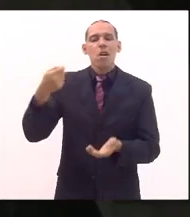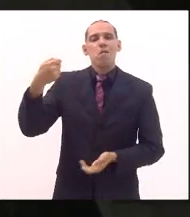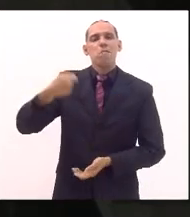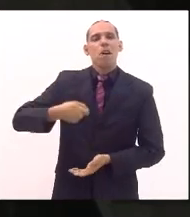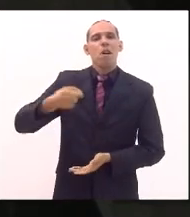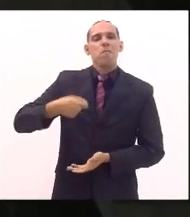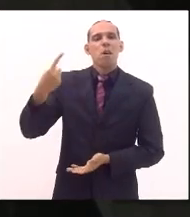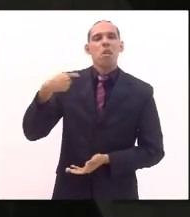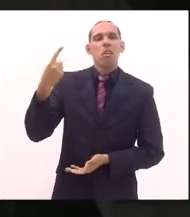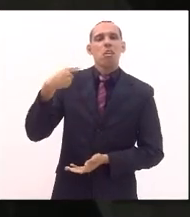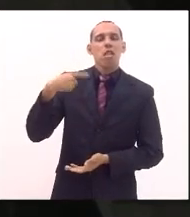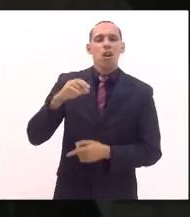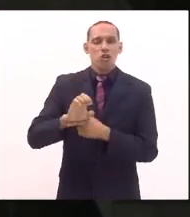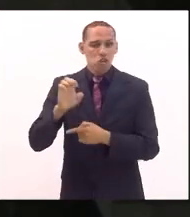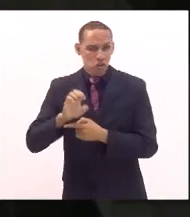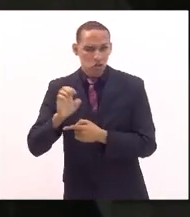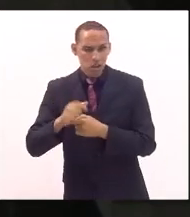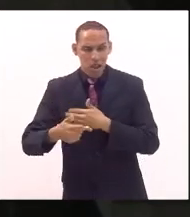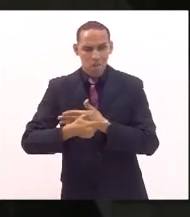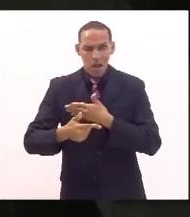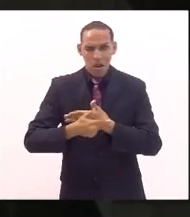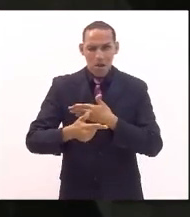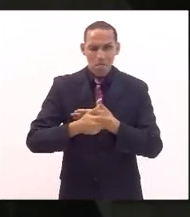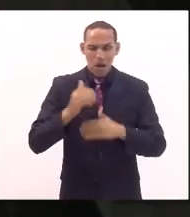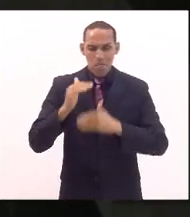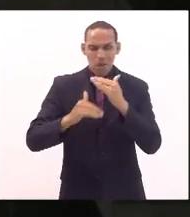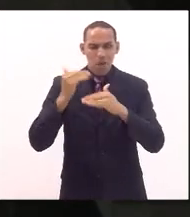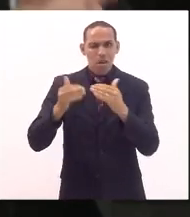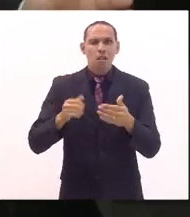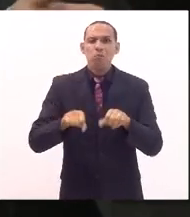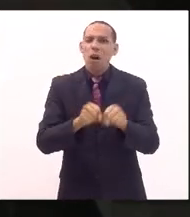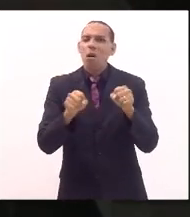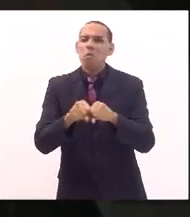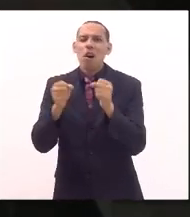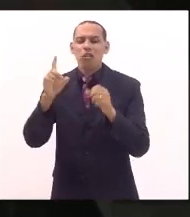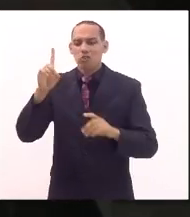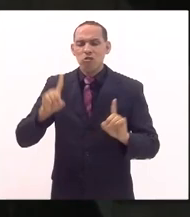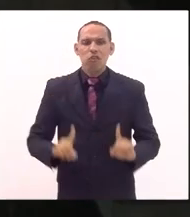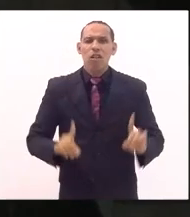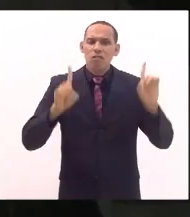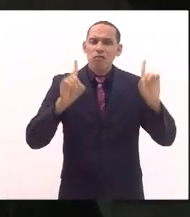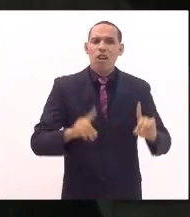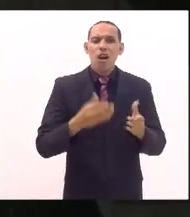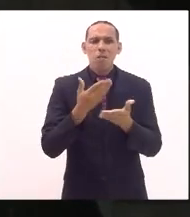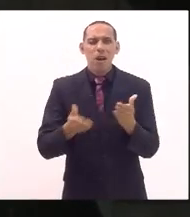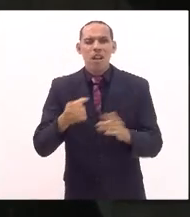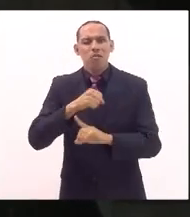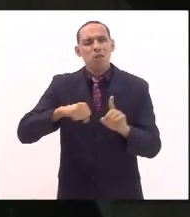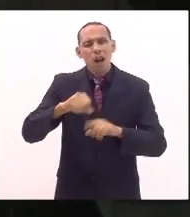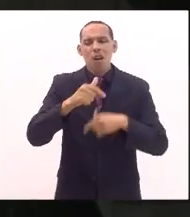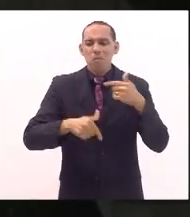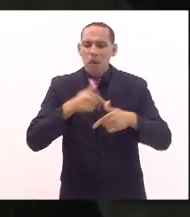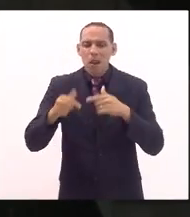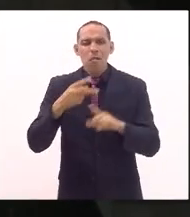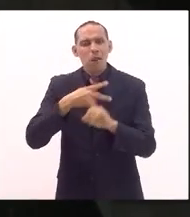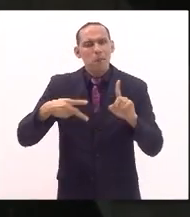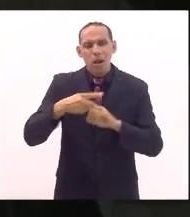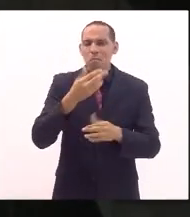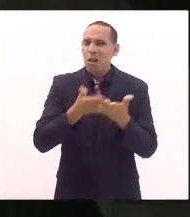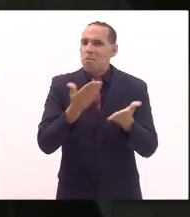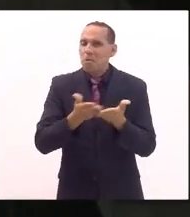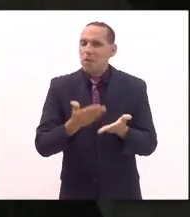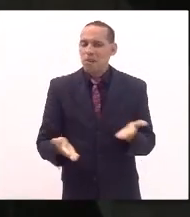devasta o papel do estado como indutor da agenda de desenvolvimento que destrói direitos sociais trabalhistas previdenciários